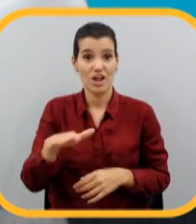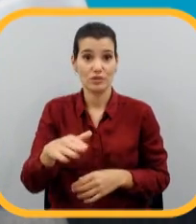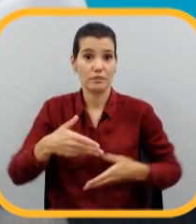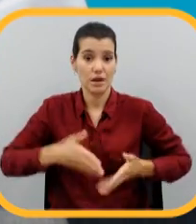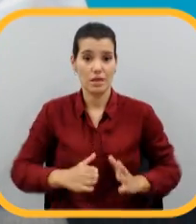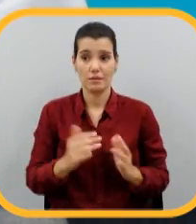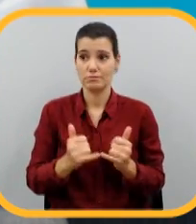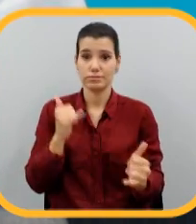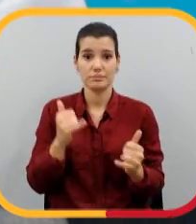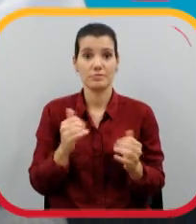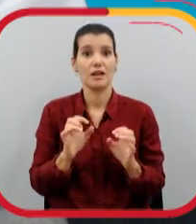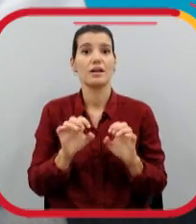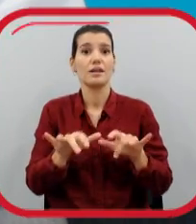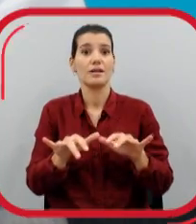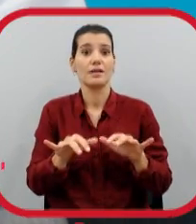nativos digitais,